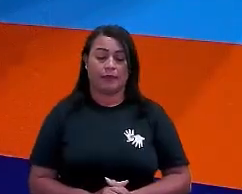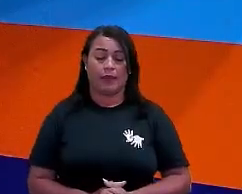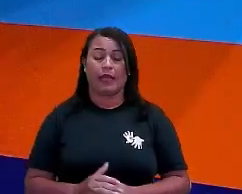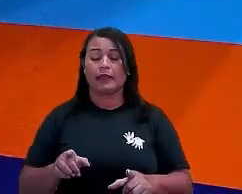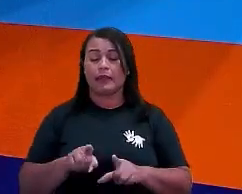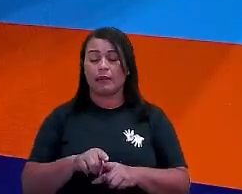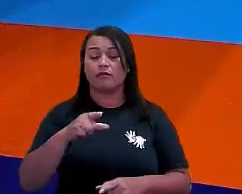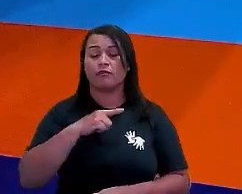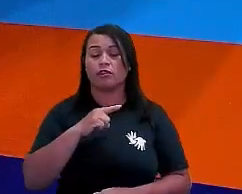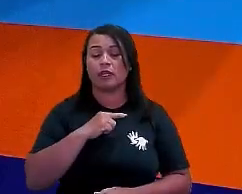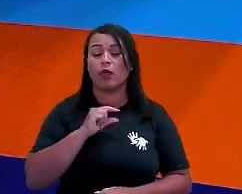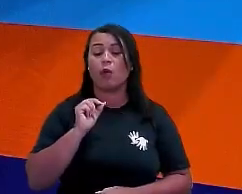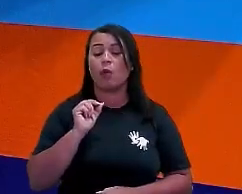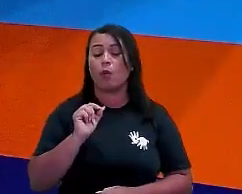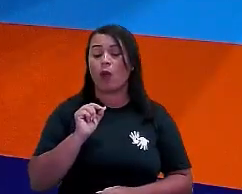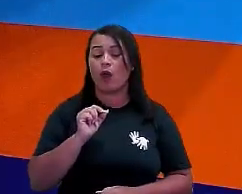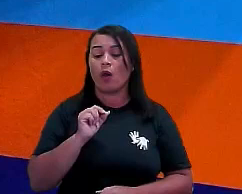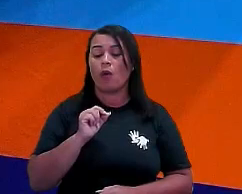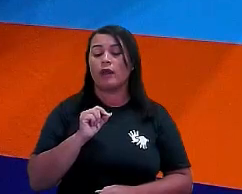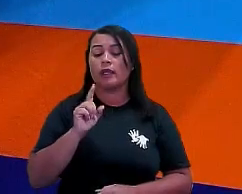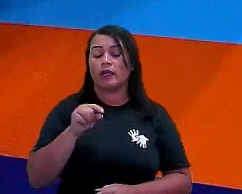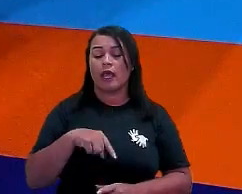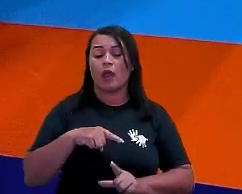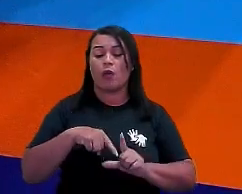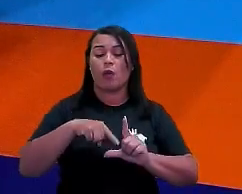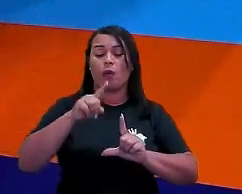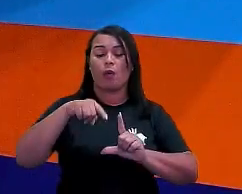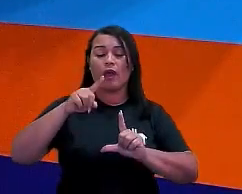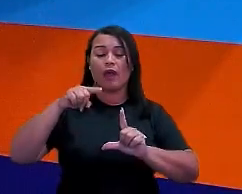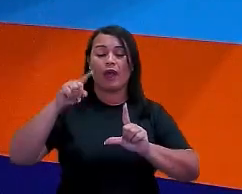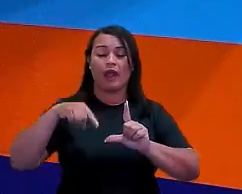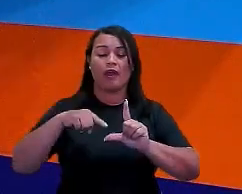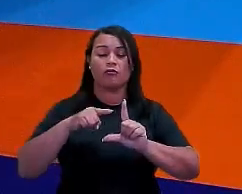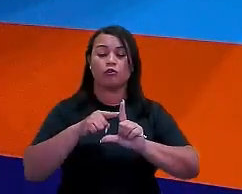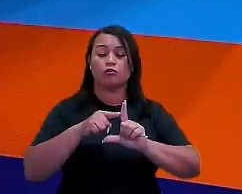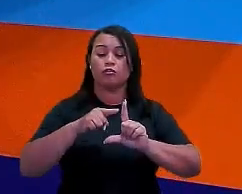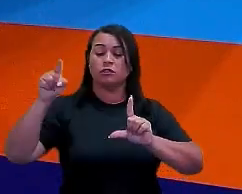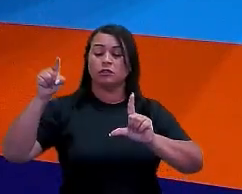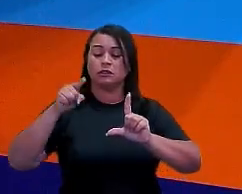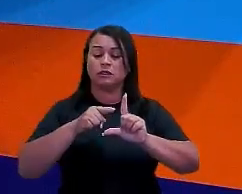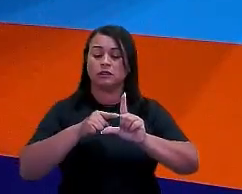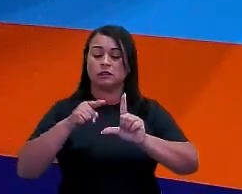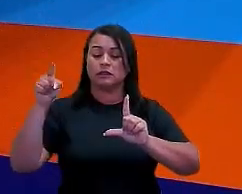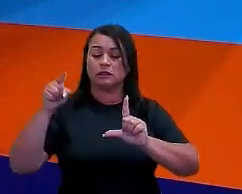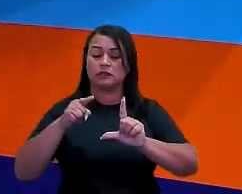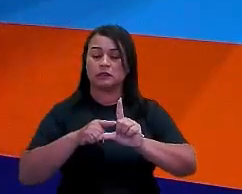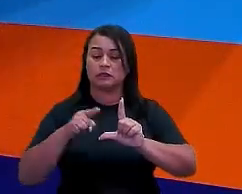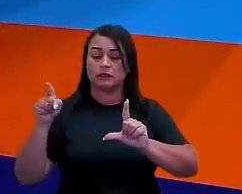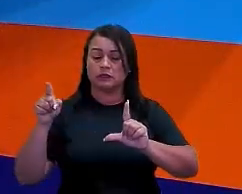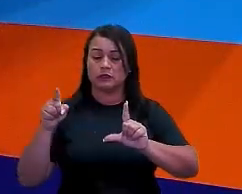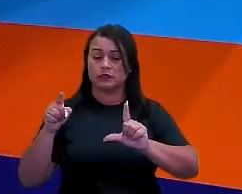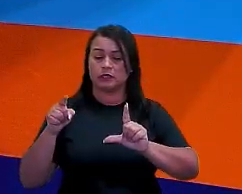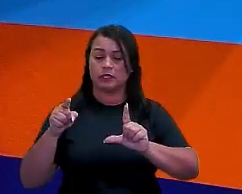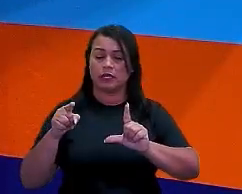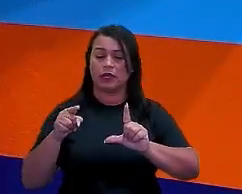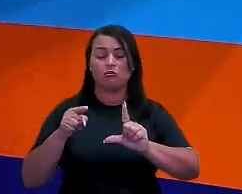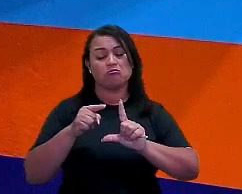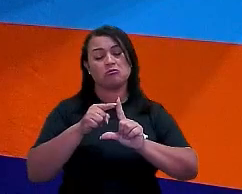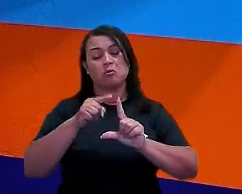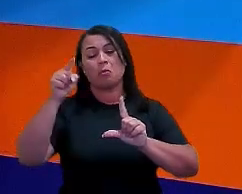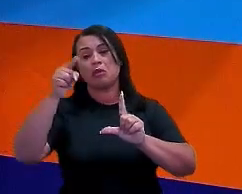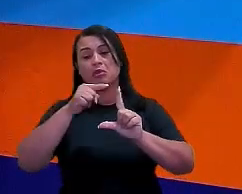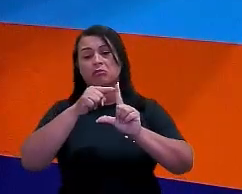ter o gráfico de linha, que é muito parecido com o de barras, só que em vez de ser uma barrinha mais grossa, é uma